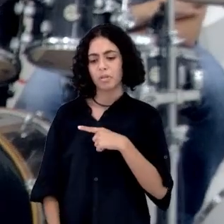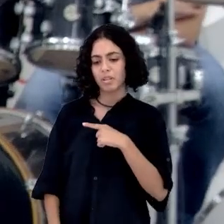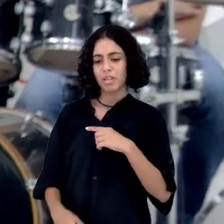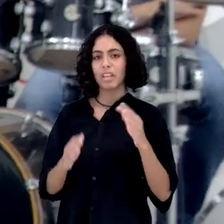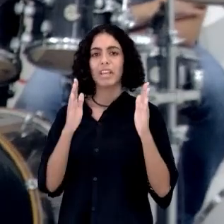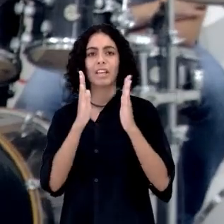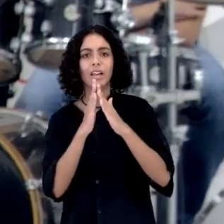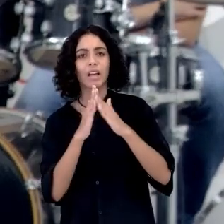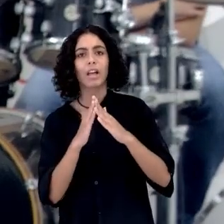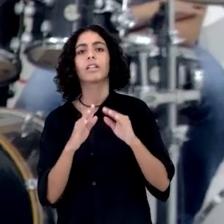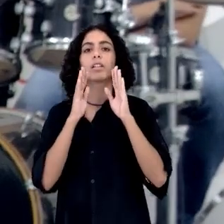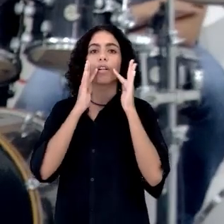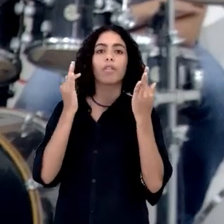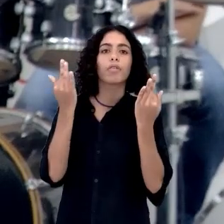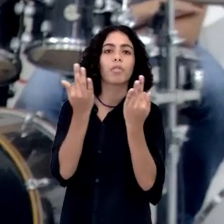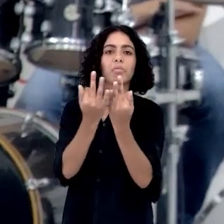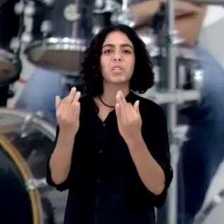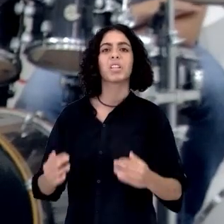aquela arca